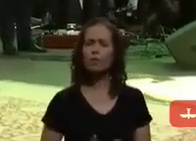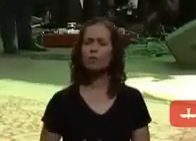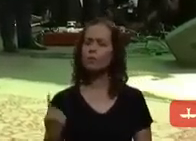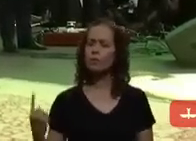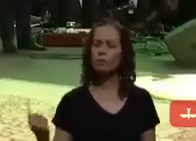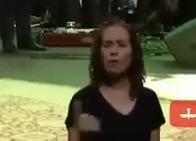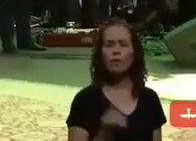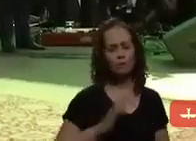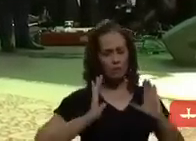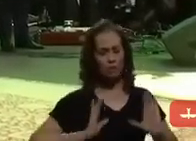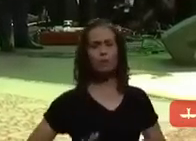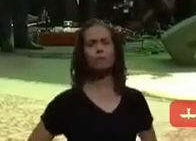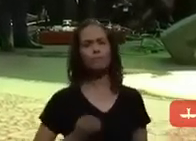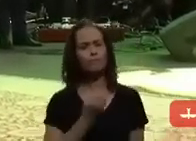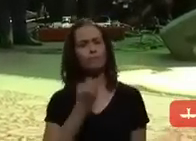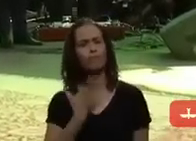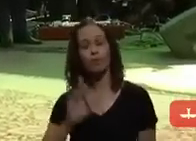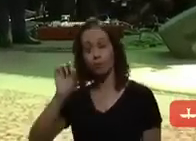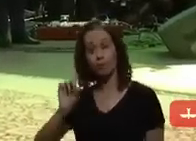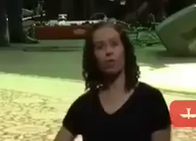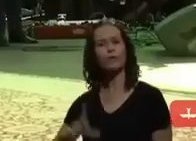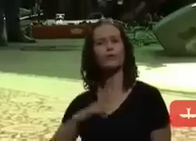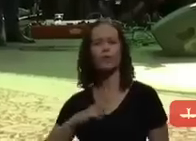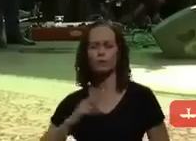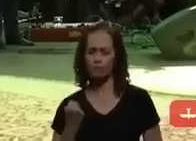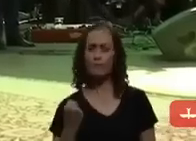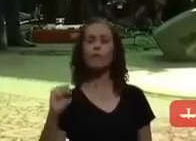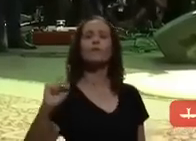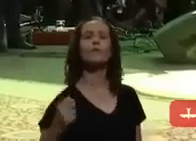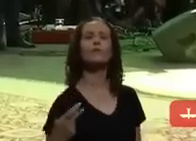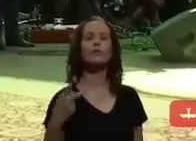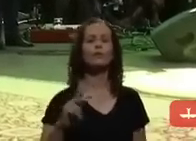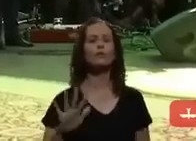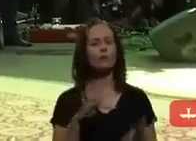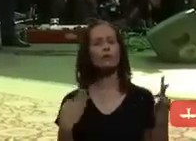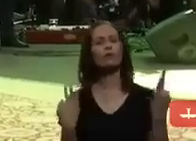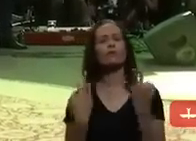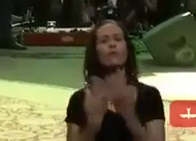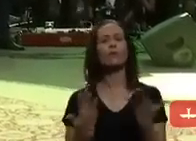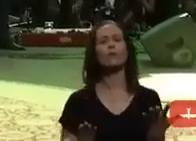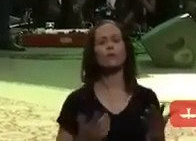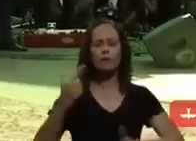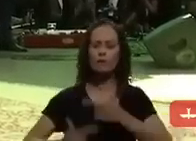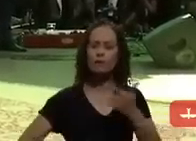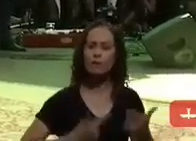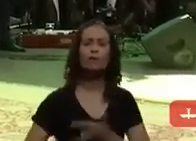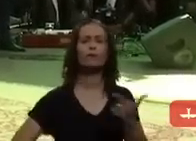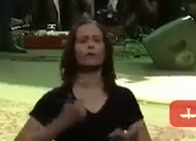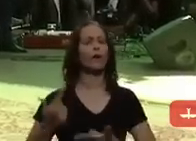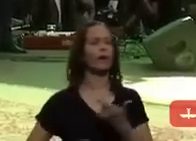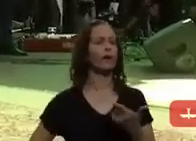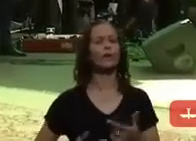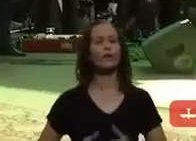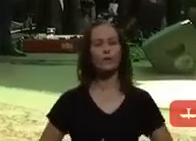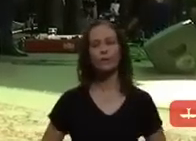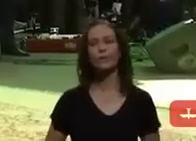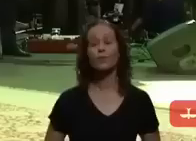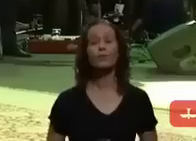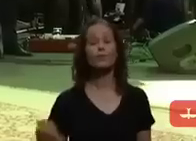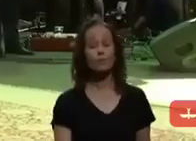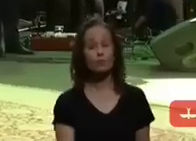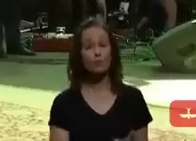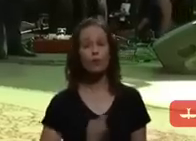de bem tem direito de se defender e proteger a sua casa, a sua prole, seus negócios, o seu trabalho, fruto do seu suor, e onde nós cremos